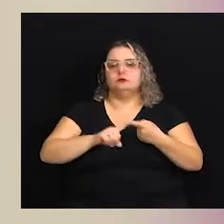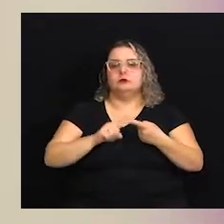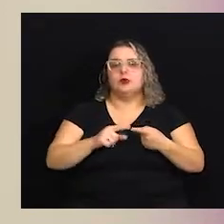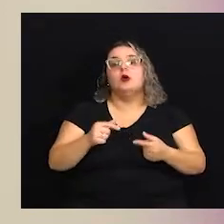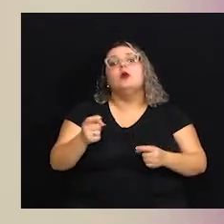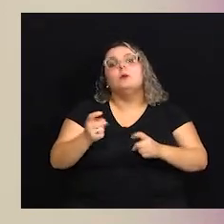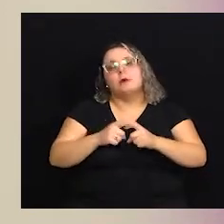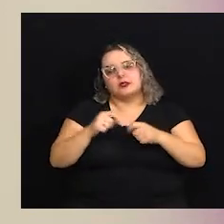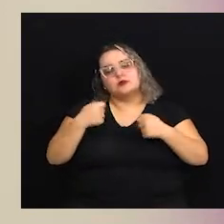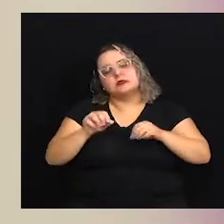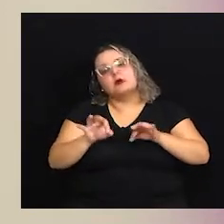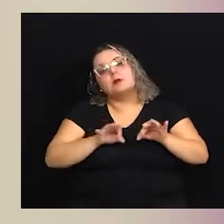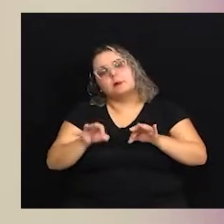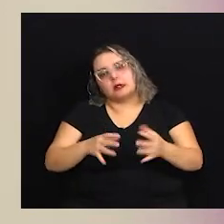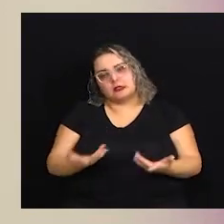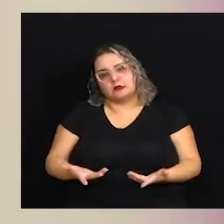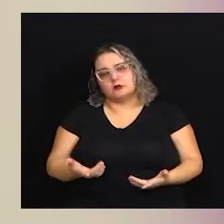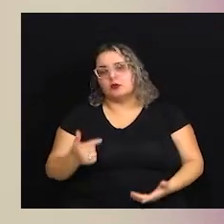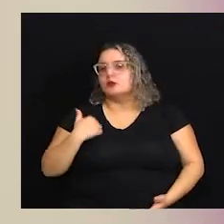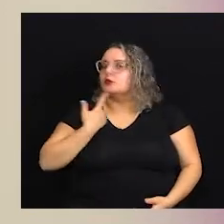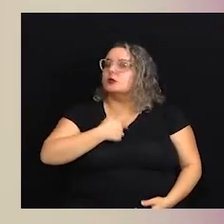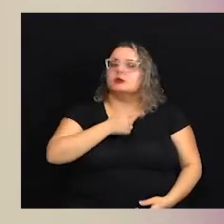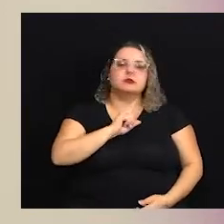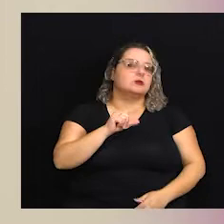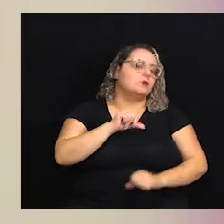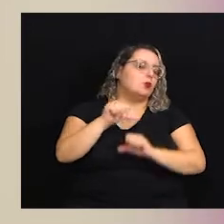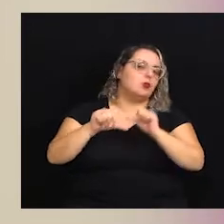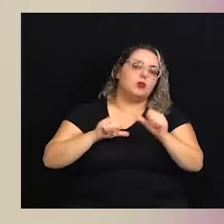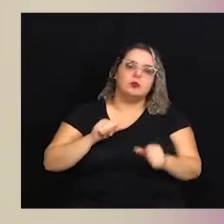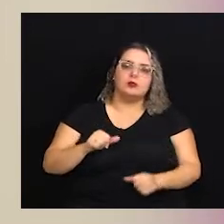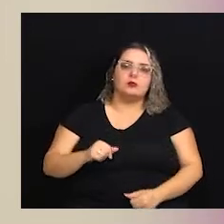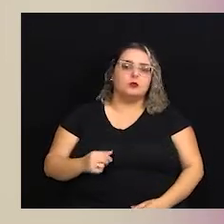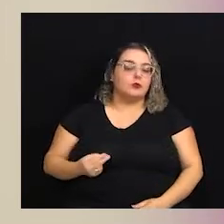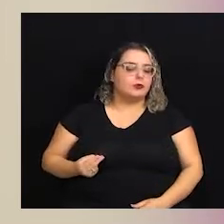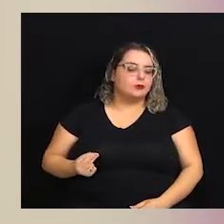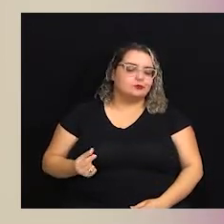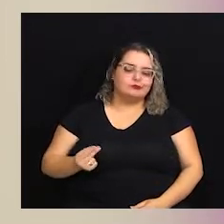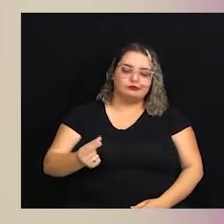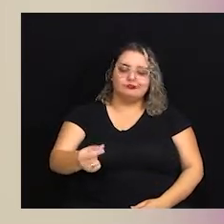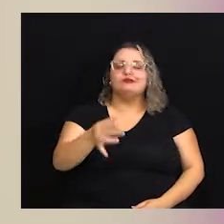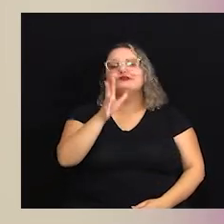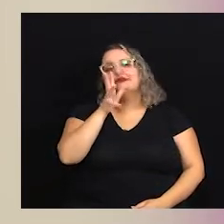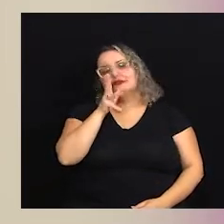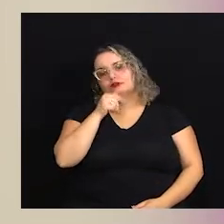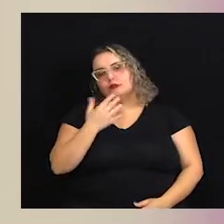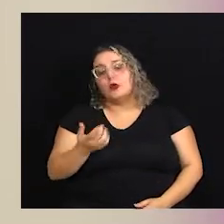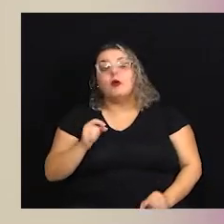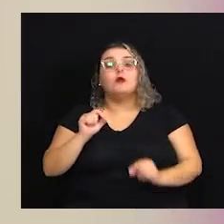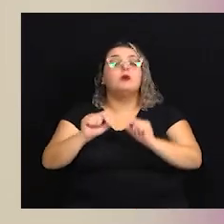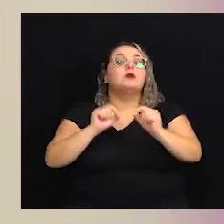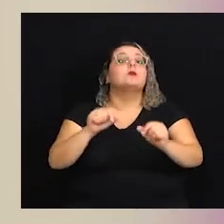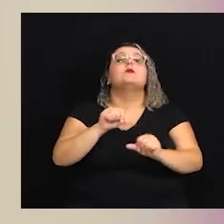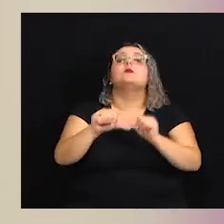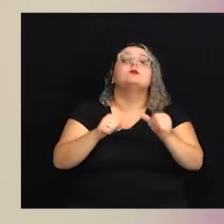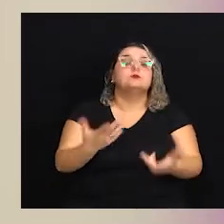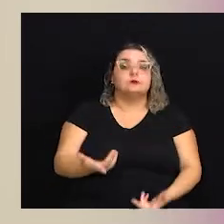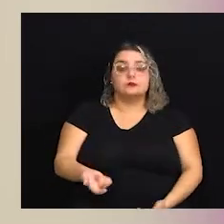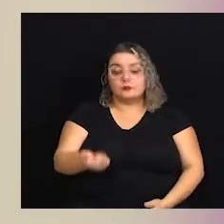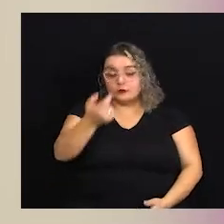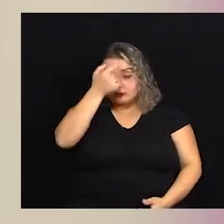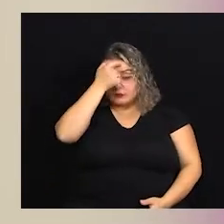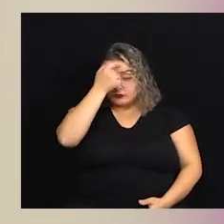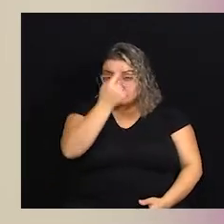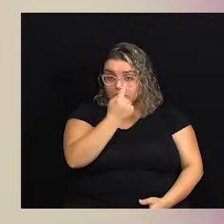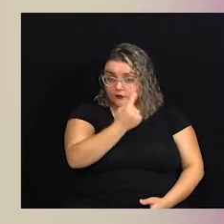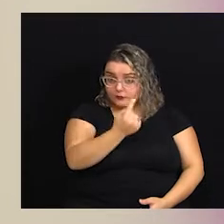médico deveria estar preparado, mas nós não vamos mudar por muitos anos, isso aí vai demorar. Então, o que nós temos que mudar? A consciência